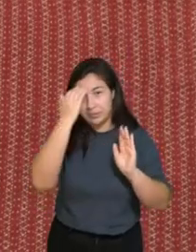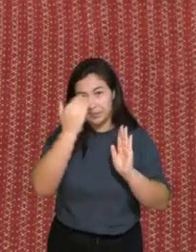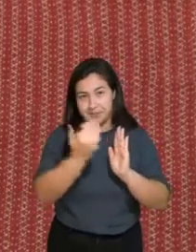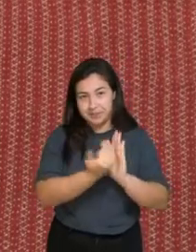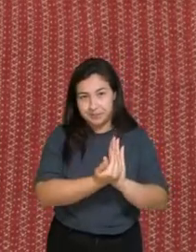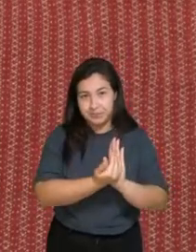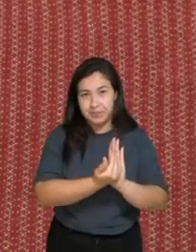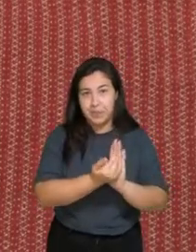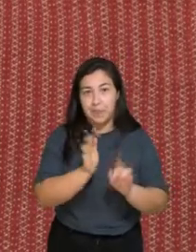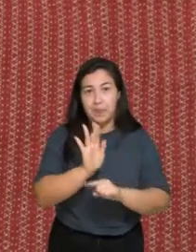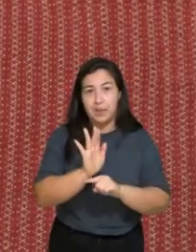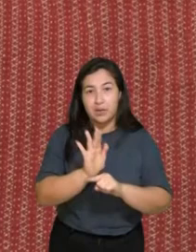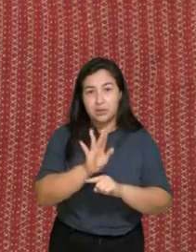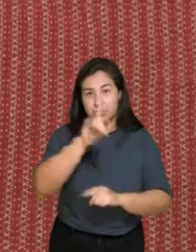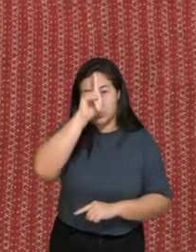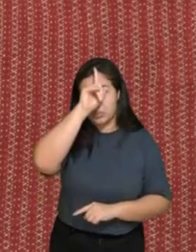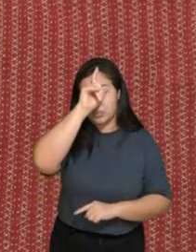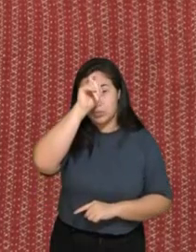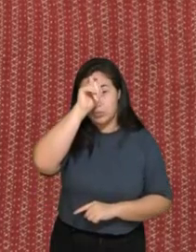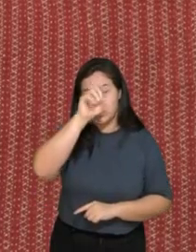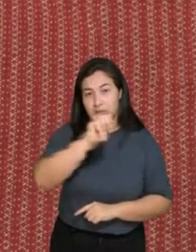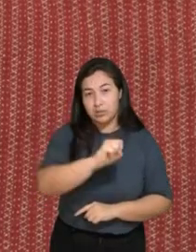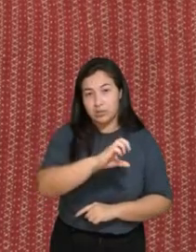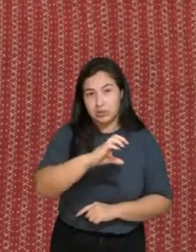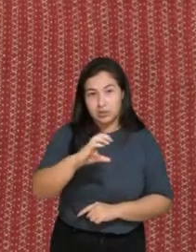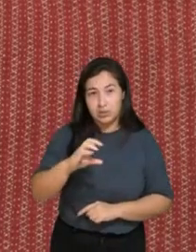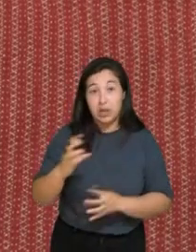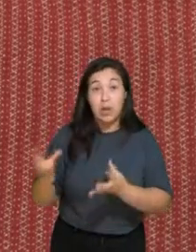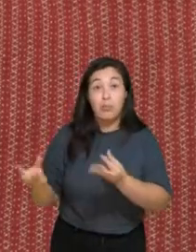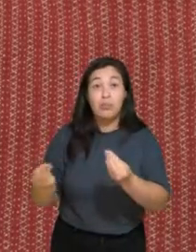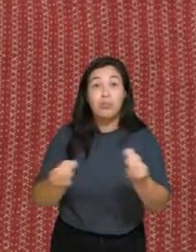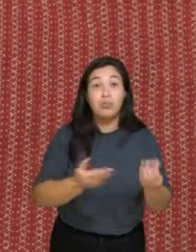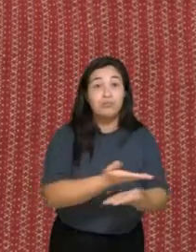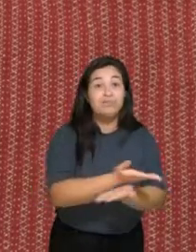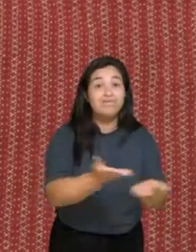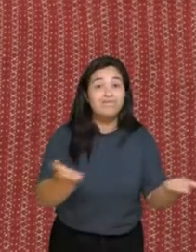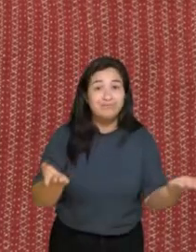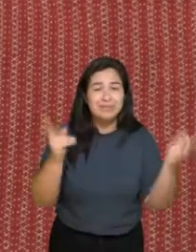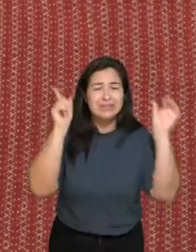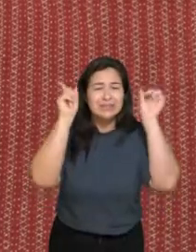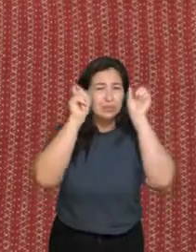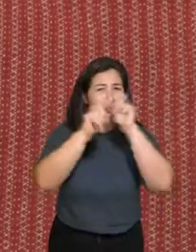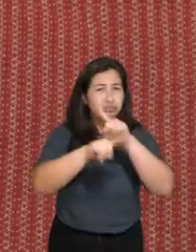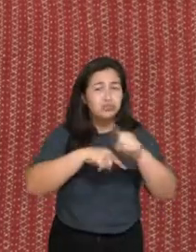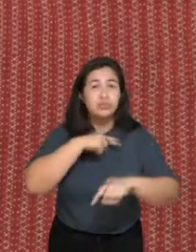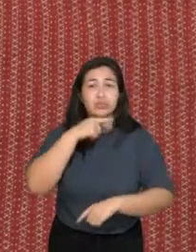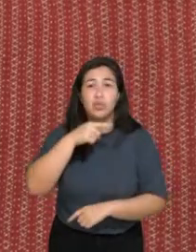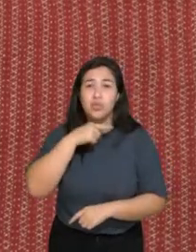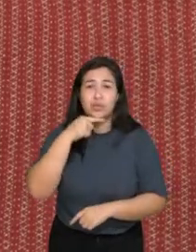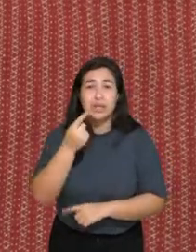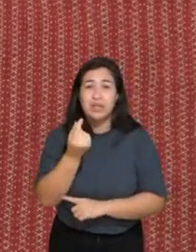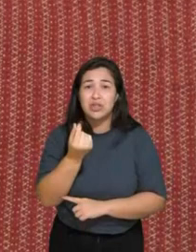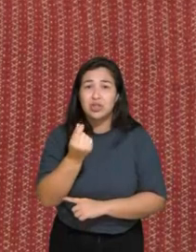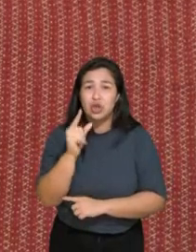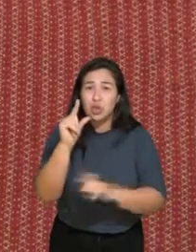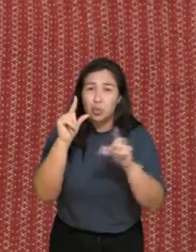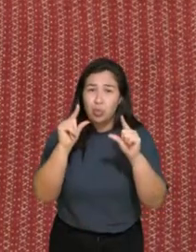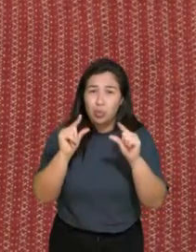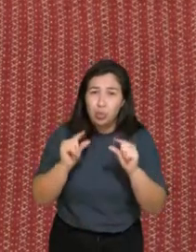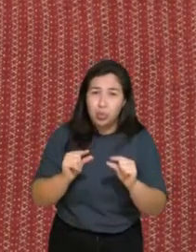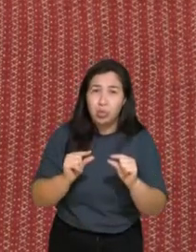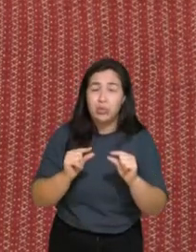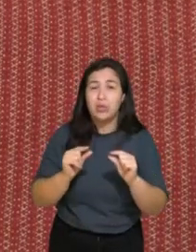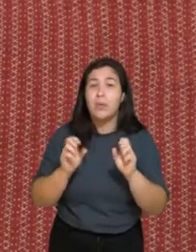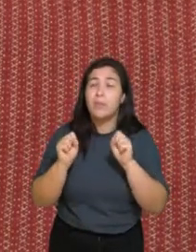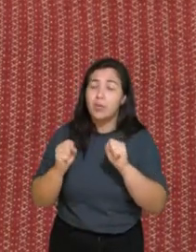para auxiliar os nossos hospitais catarinenses, muitos deles em dificuldades e, às vezes, com recursos